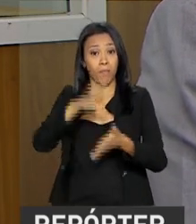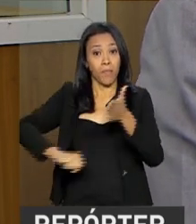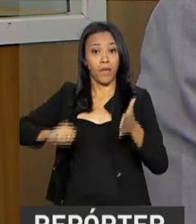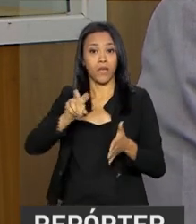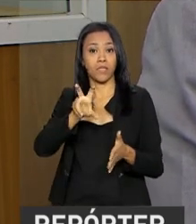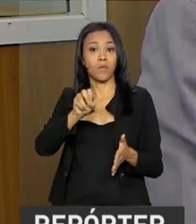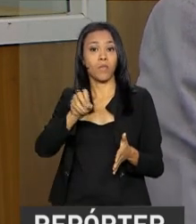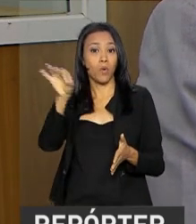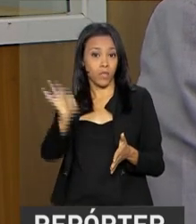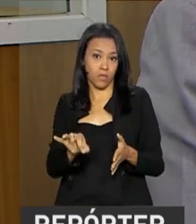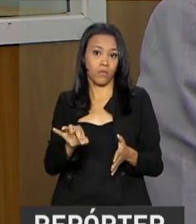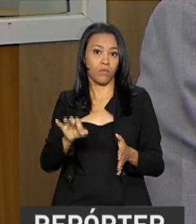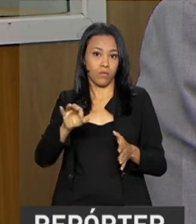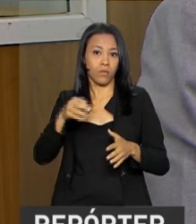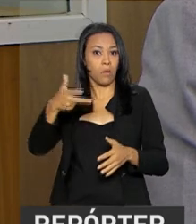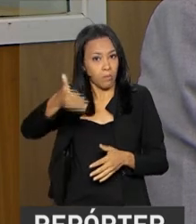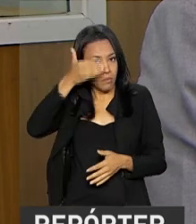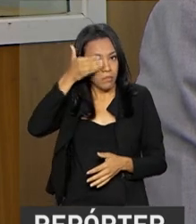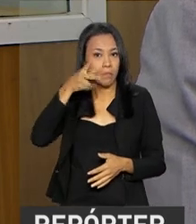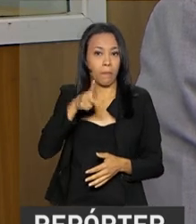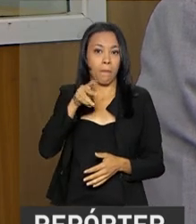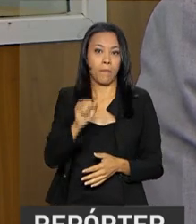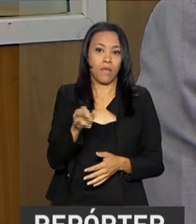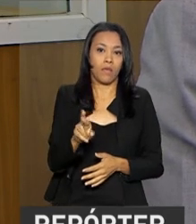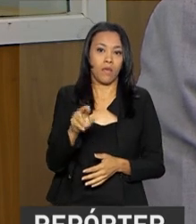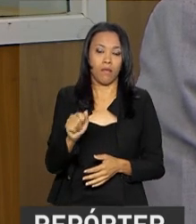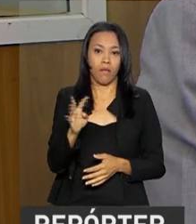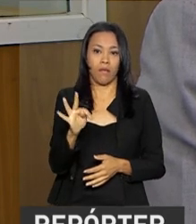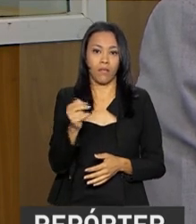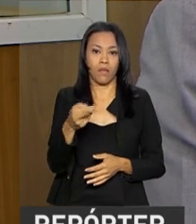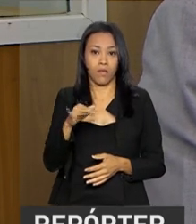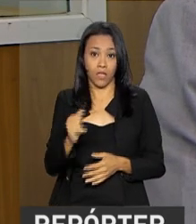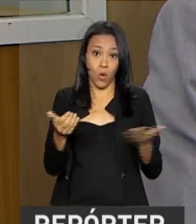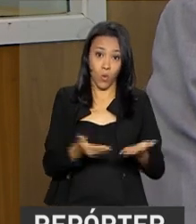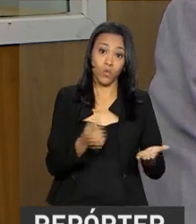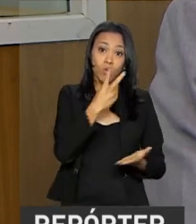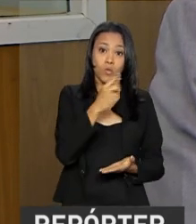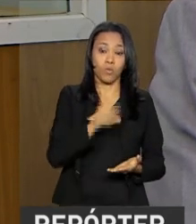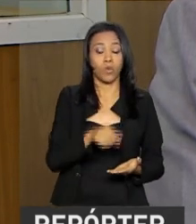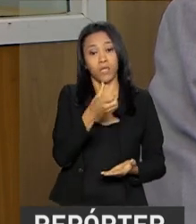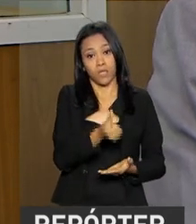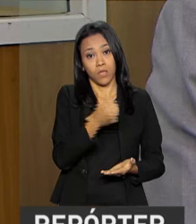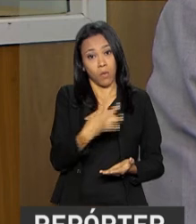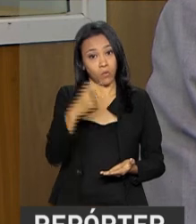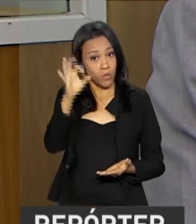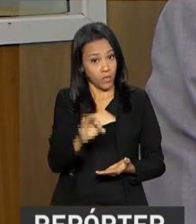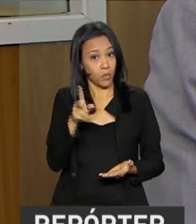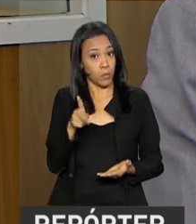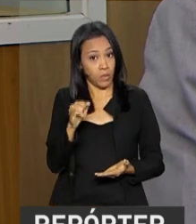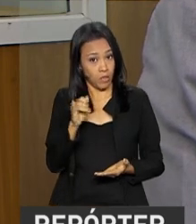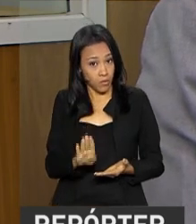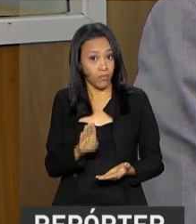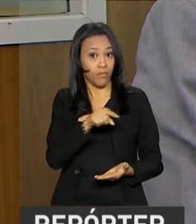das atividades culturais e criativas se hoje ela já respondem por dois pontos 64 por cento do pib a estimativa